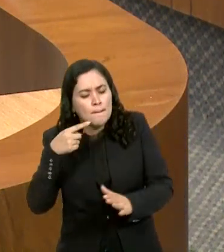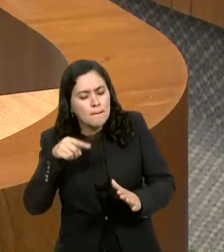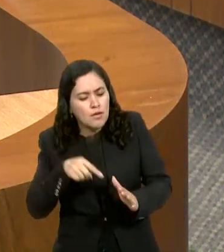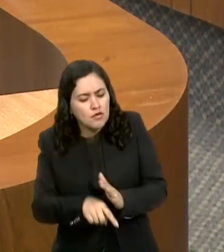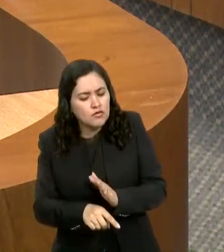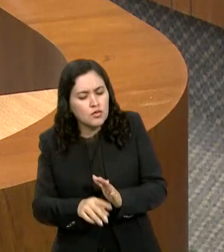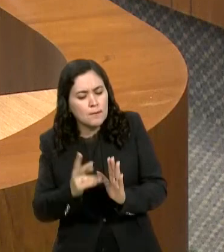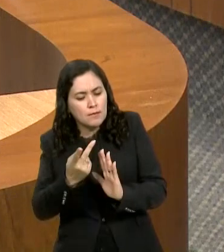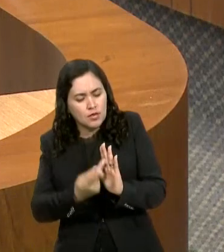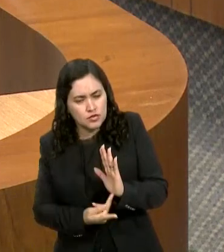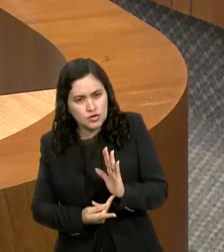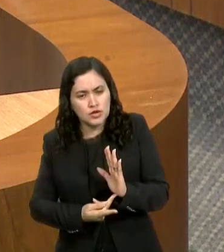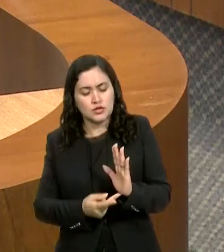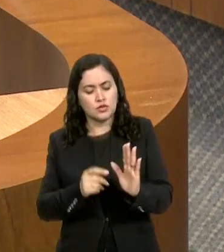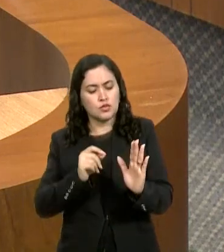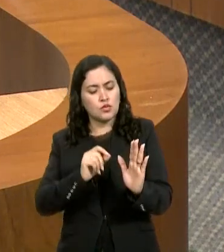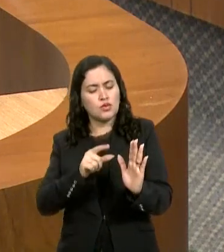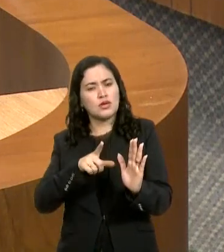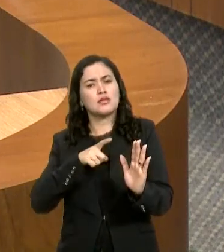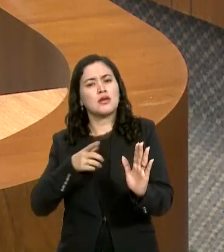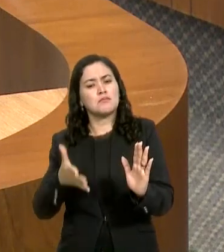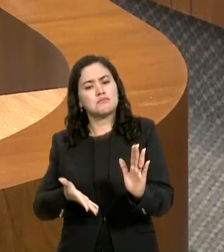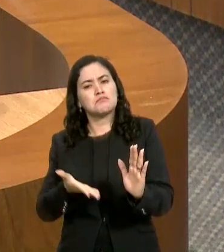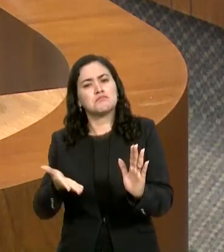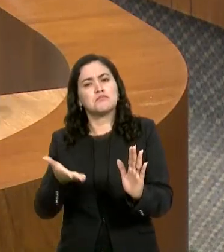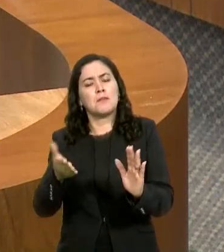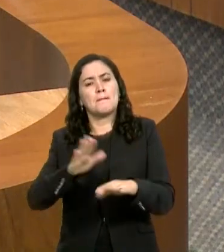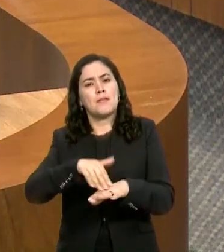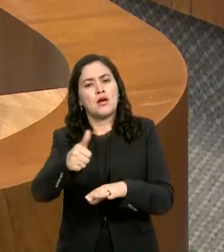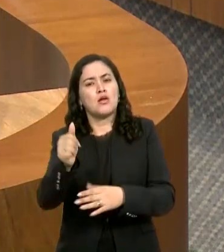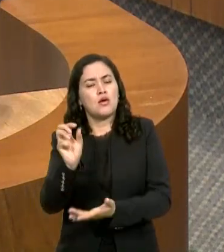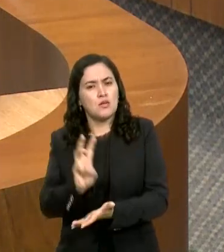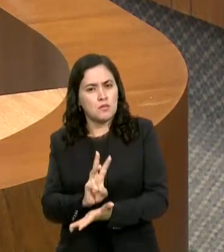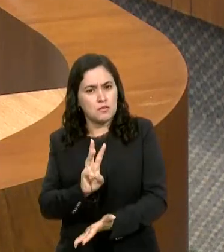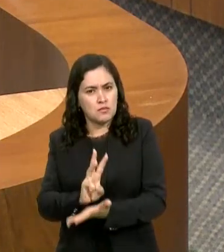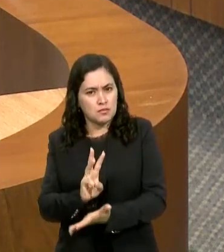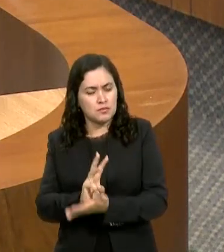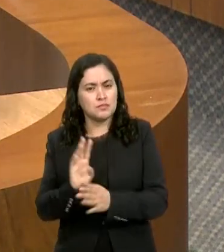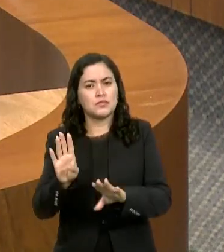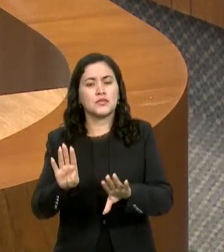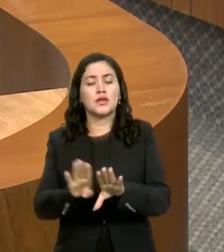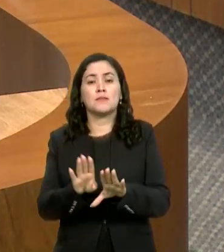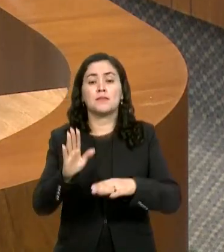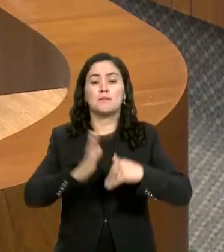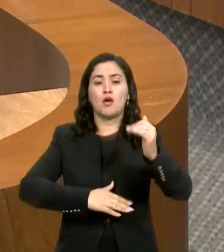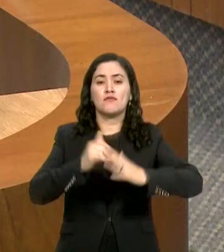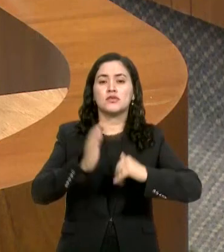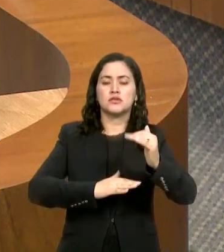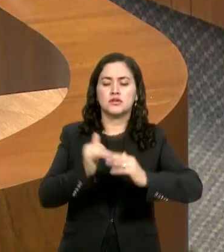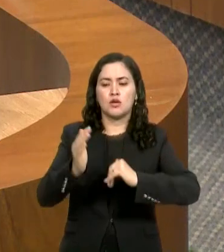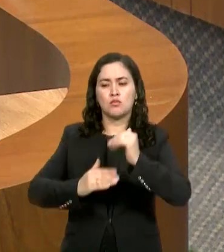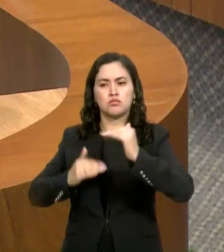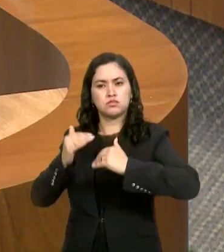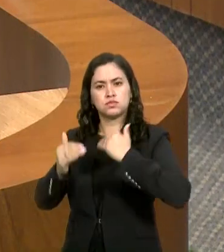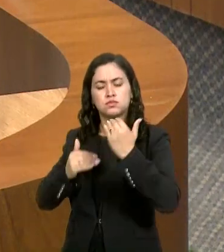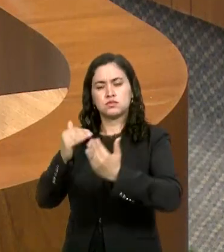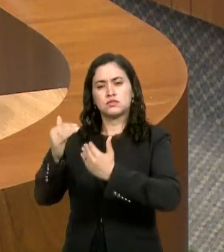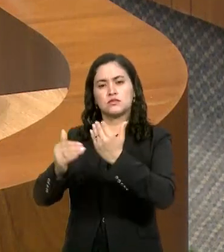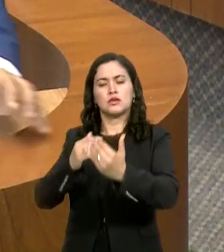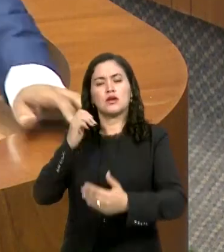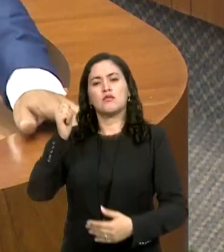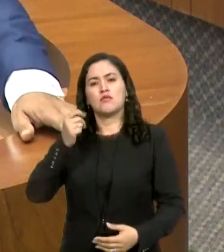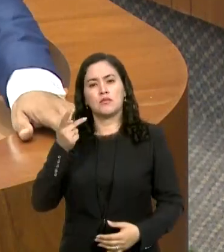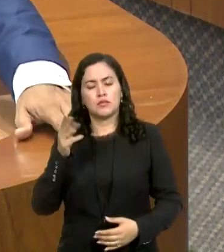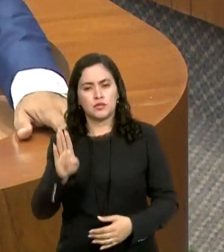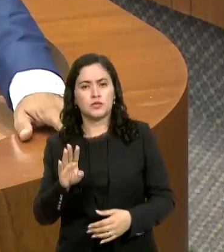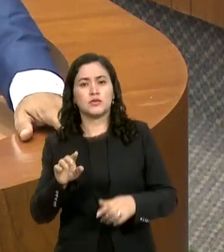Os benefícios do projeto para a Defensoria Pública, para a carreira do defensor e para o melhor serviço prestado à